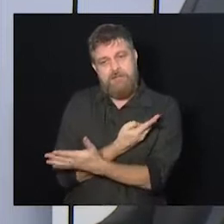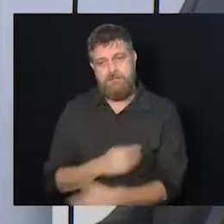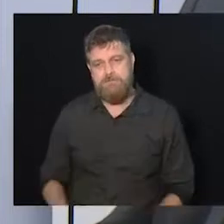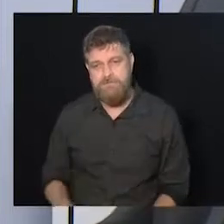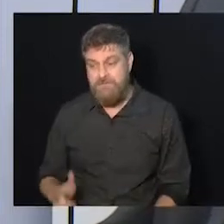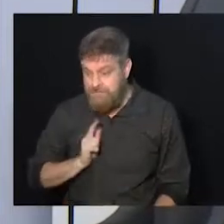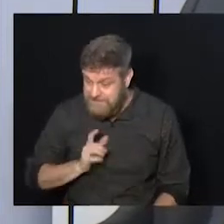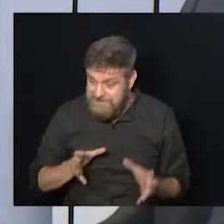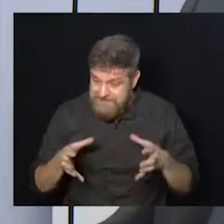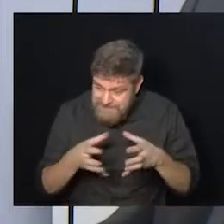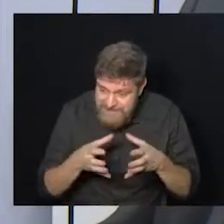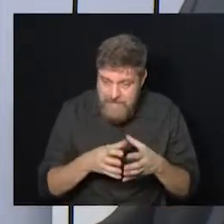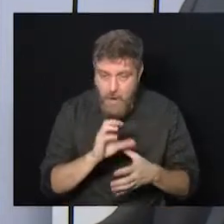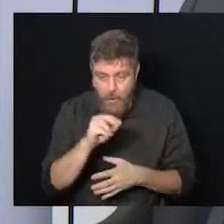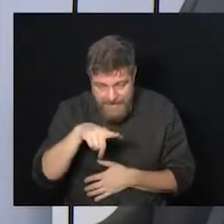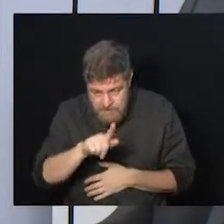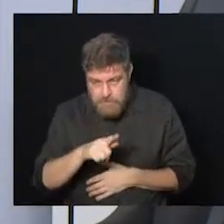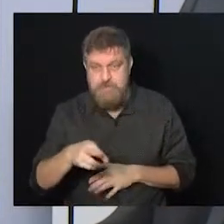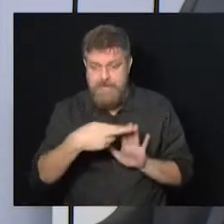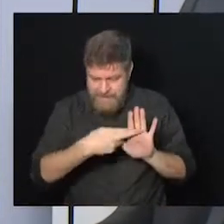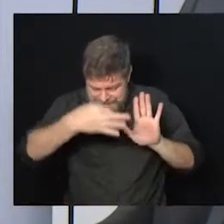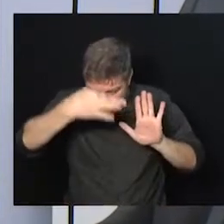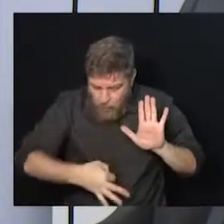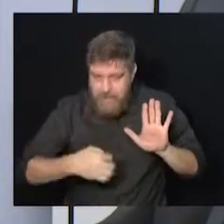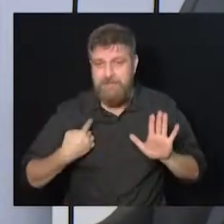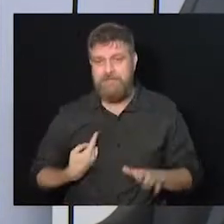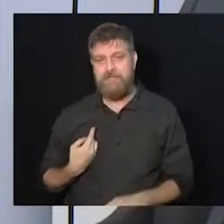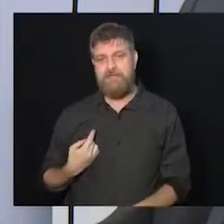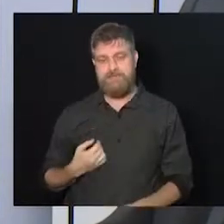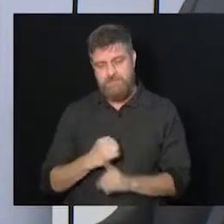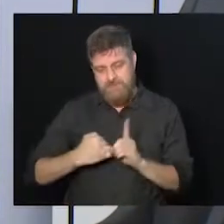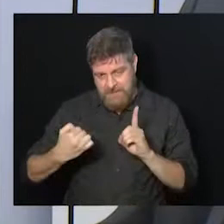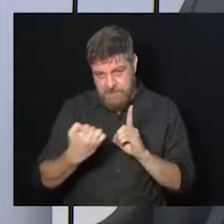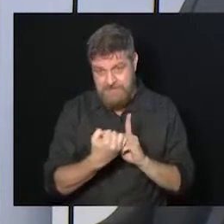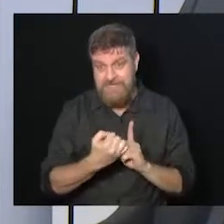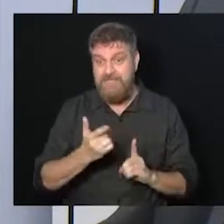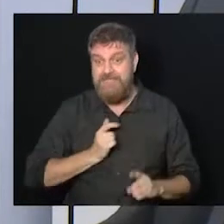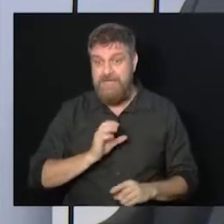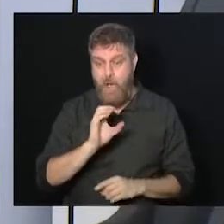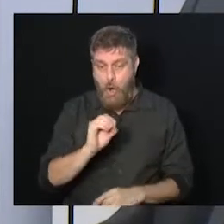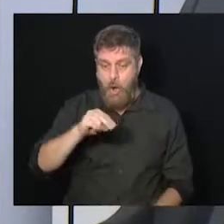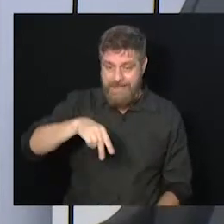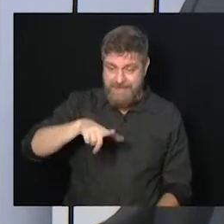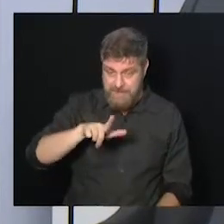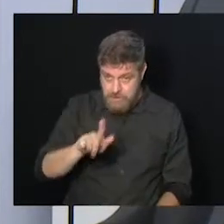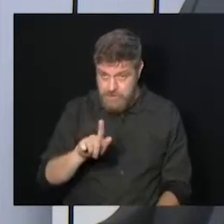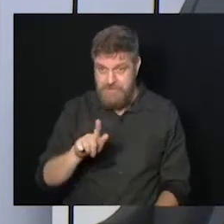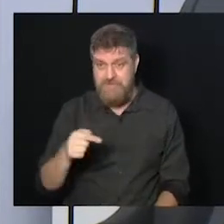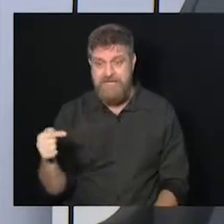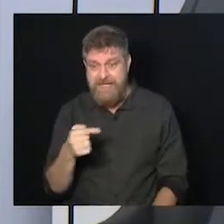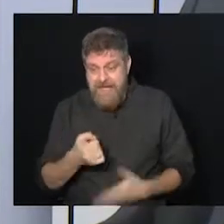falando de regra. Como regra, a sociedade civil, as ONGs, elas entram